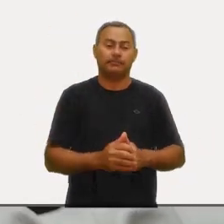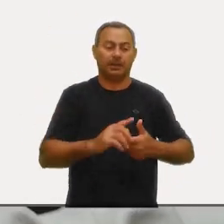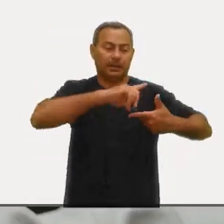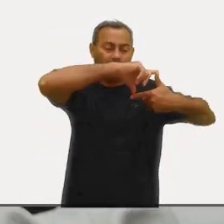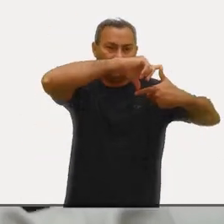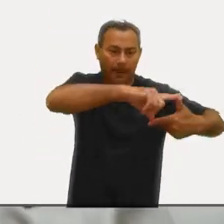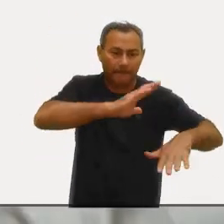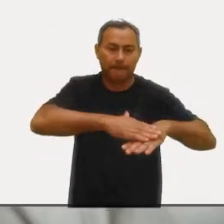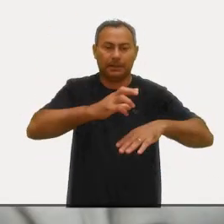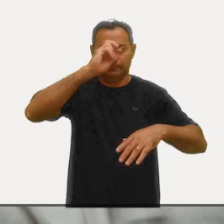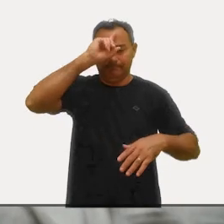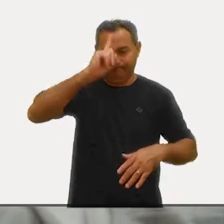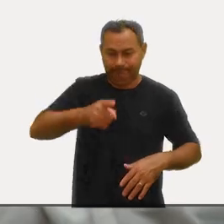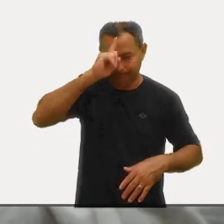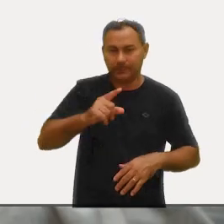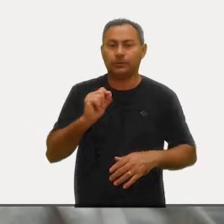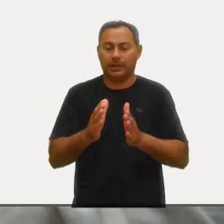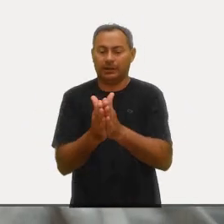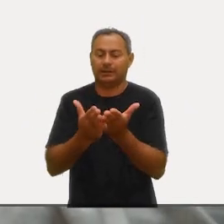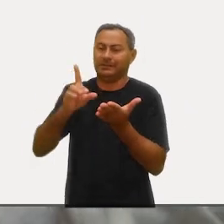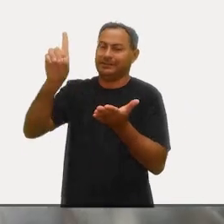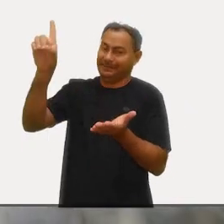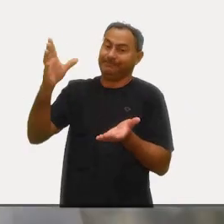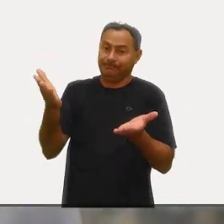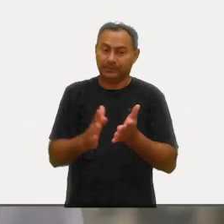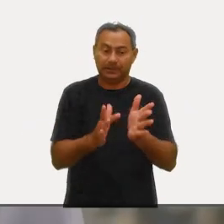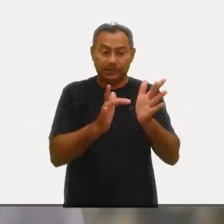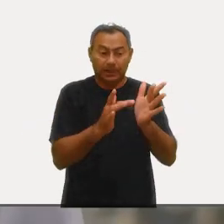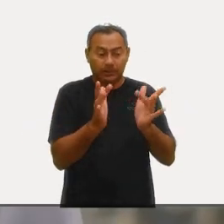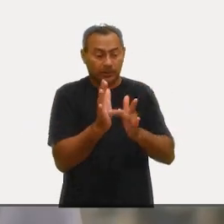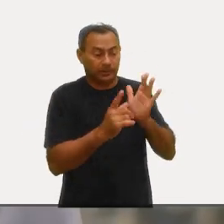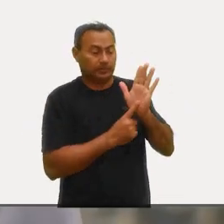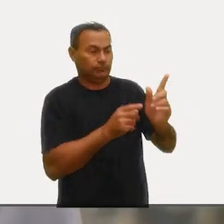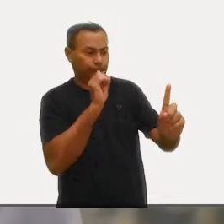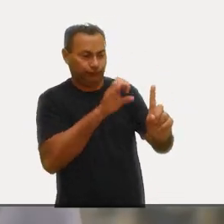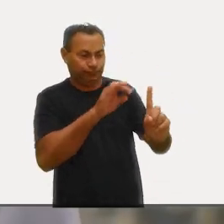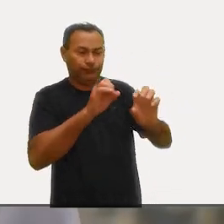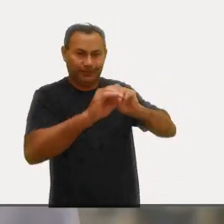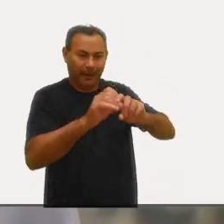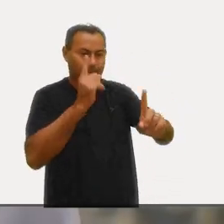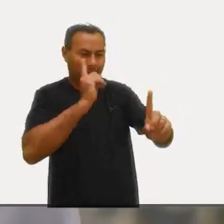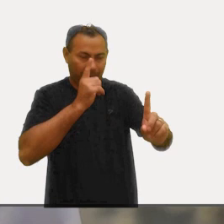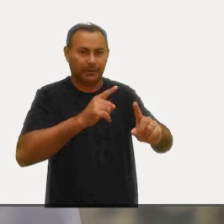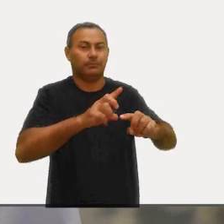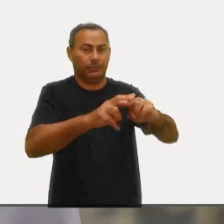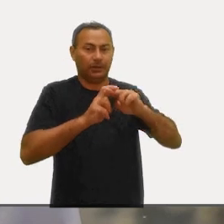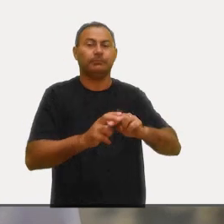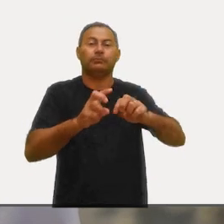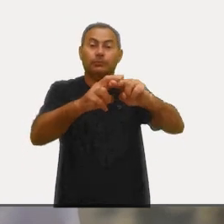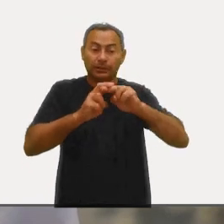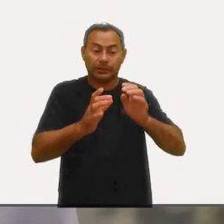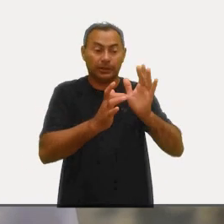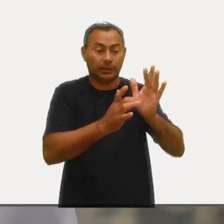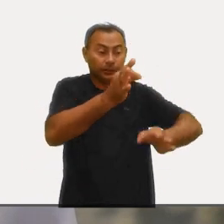acontecia, a tradição era mais autoritária do que as Escrituras. Jesus os repreendeu por causa disso.